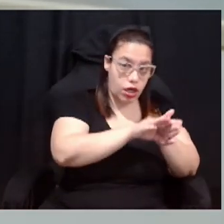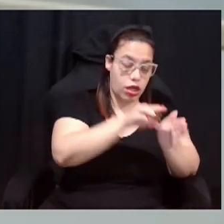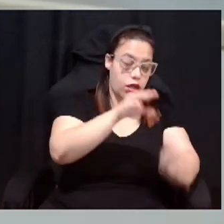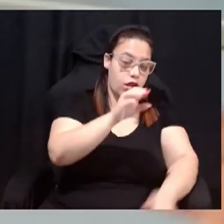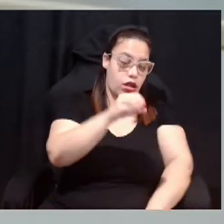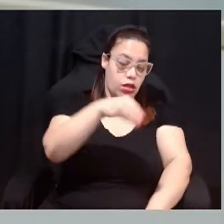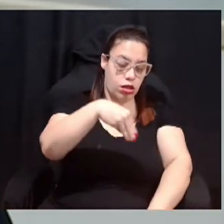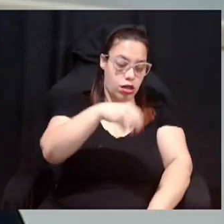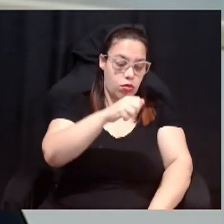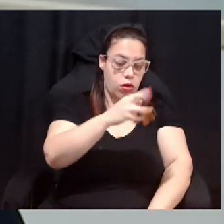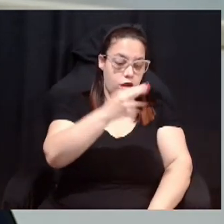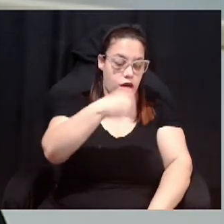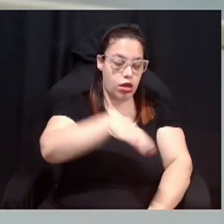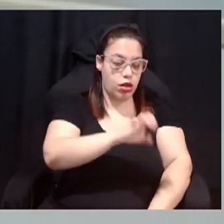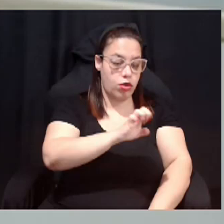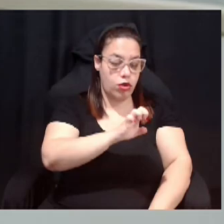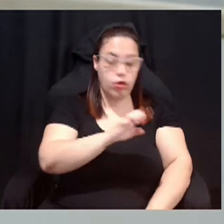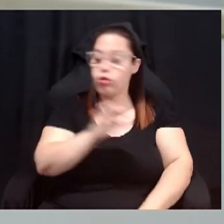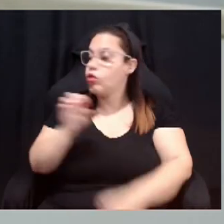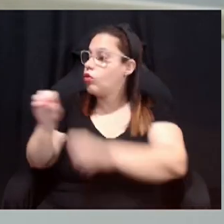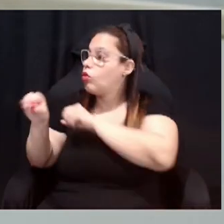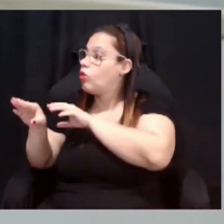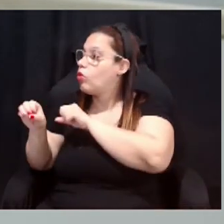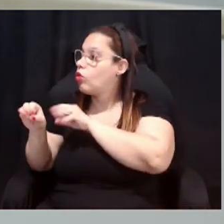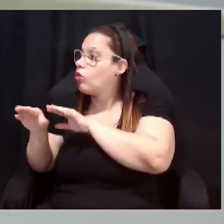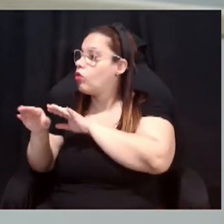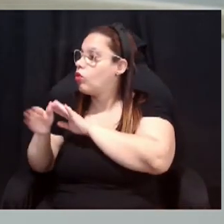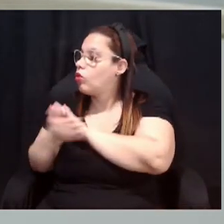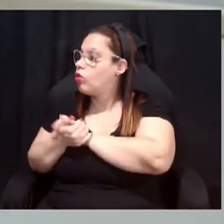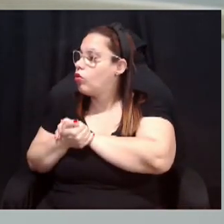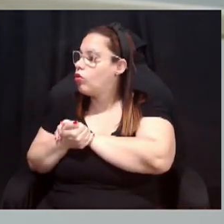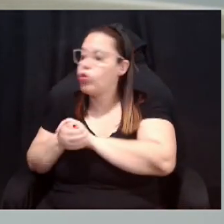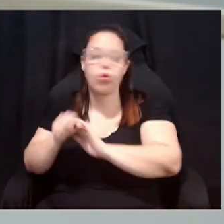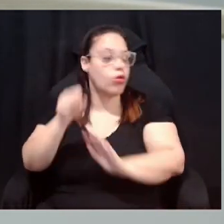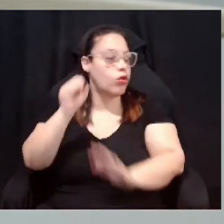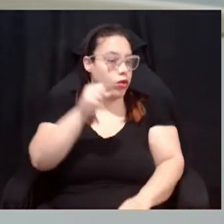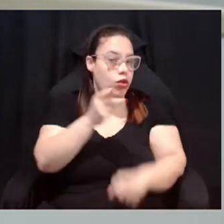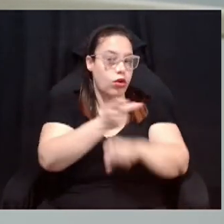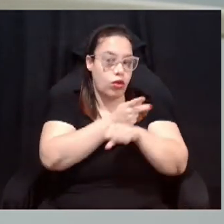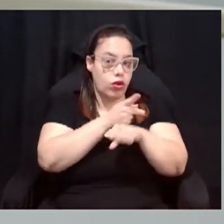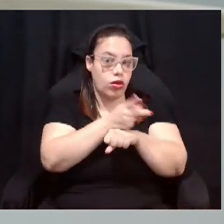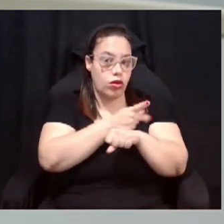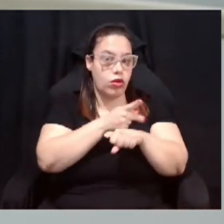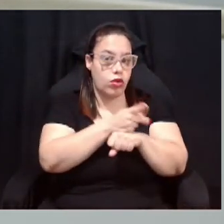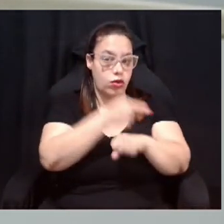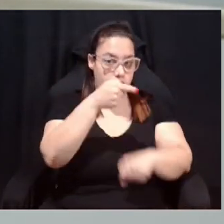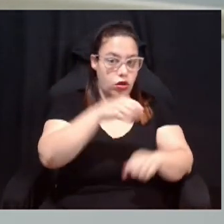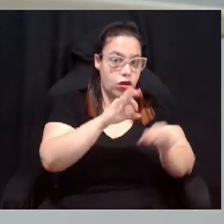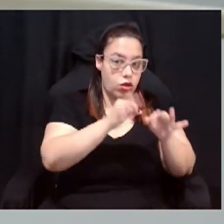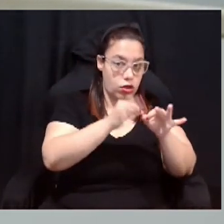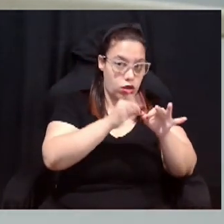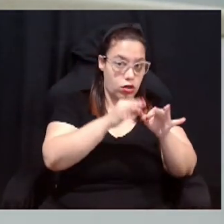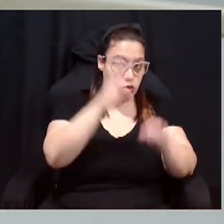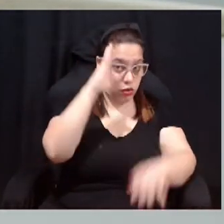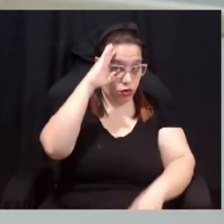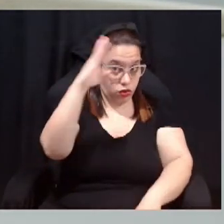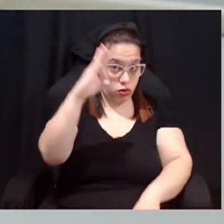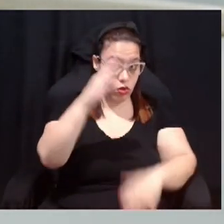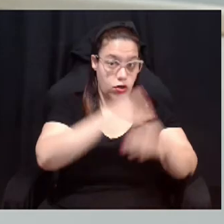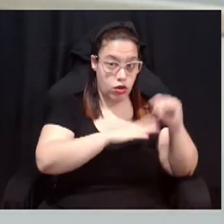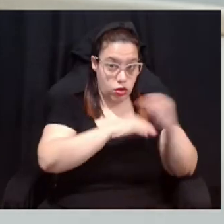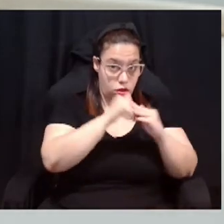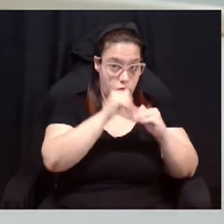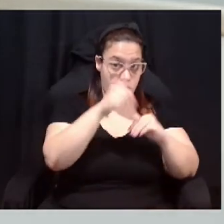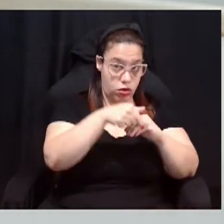também. Você dá aula para mulheres? Sim, a maior procura que eu tenho aqui nas oficinas, principalmente do macramê, são